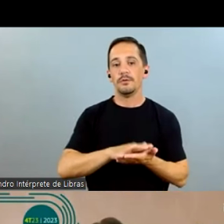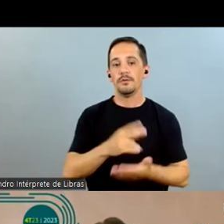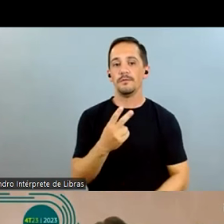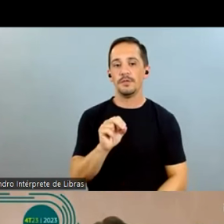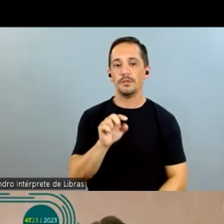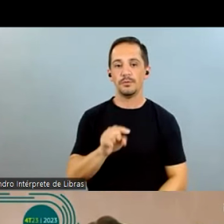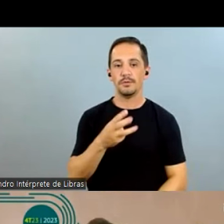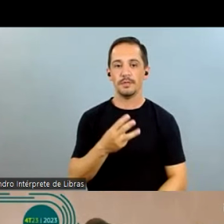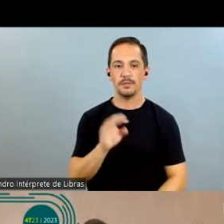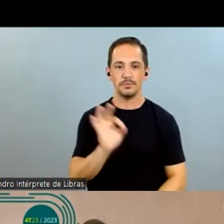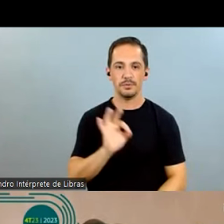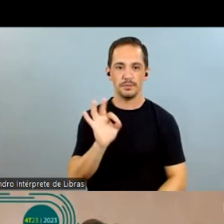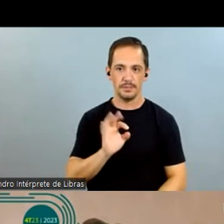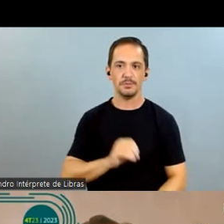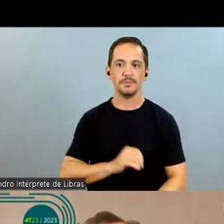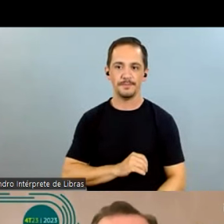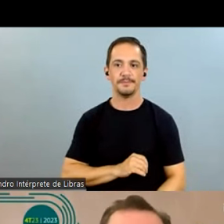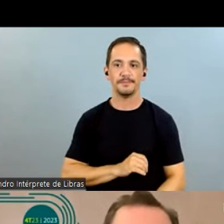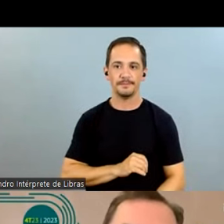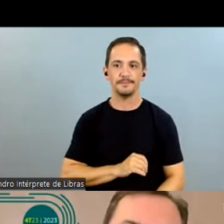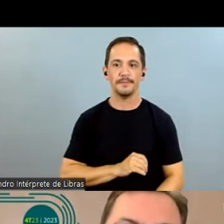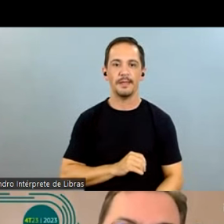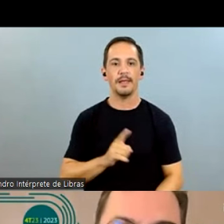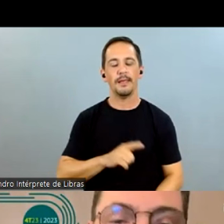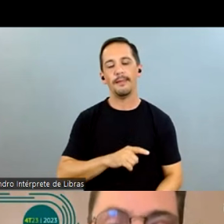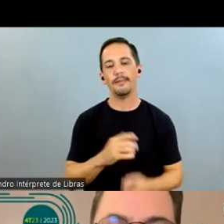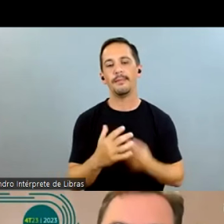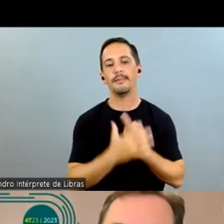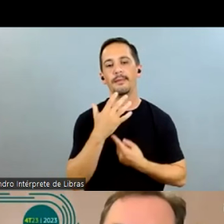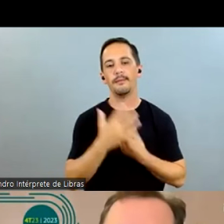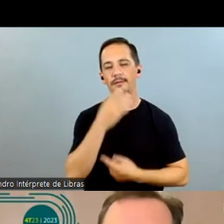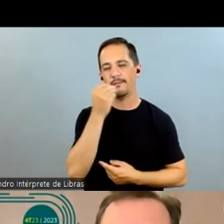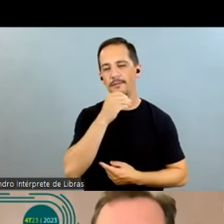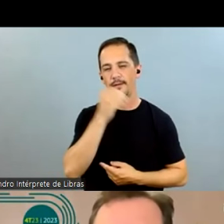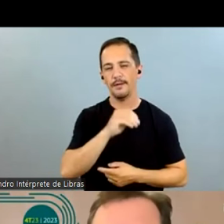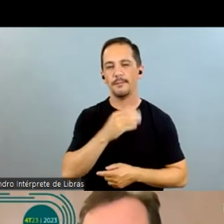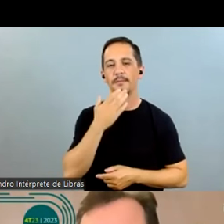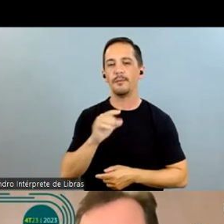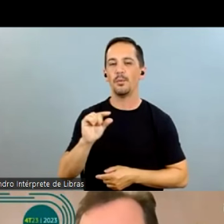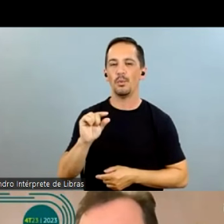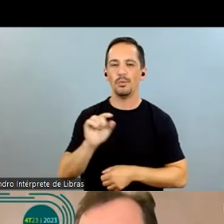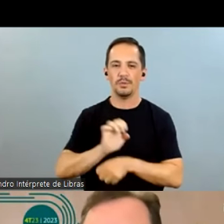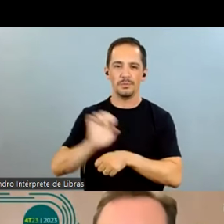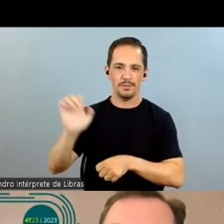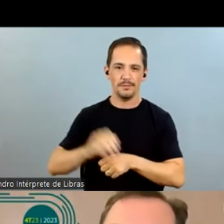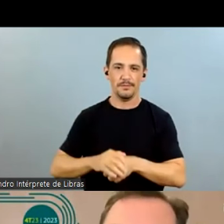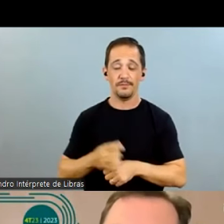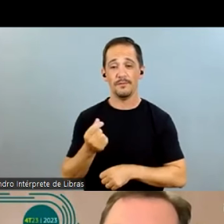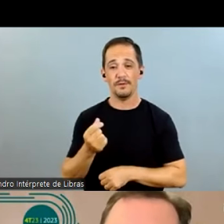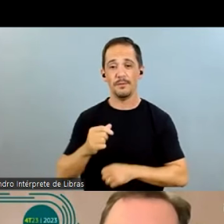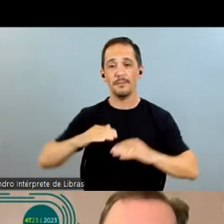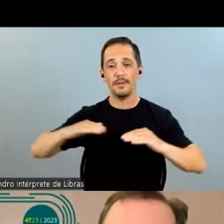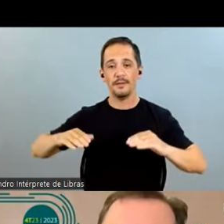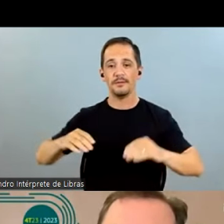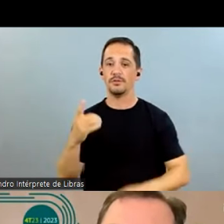em função de uma demanda mais fraca para esse produto na exportação o preço médio caiu tanto em dólar como em